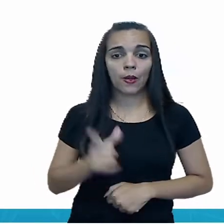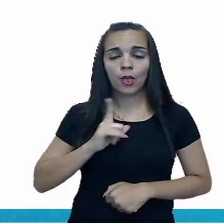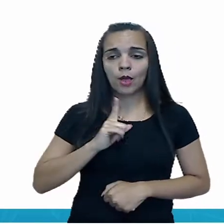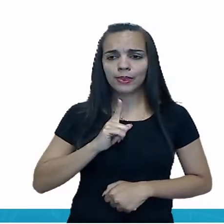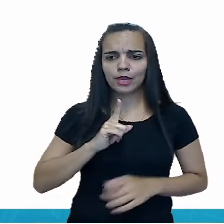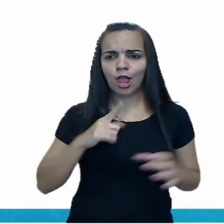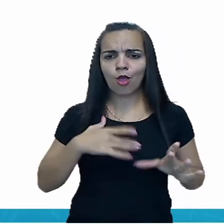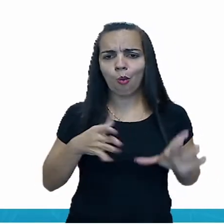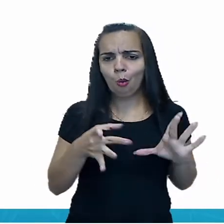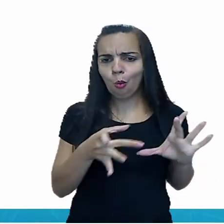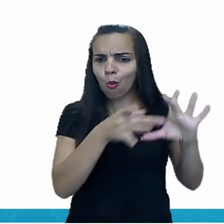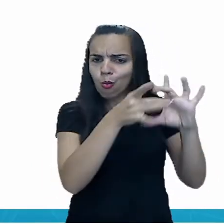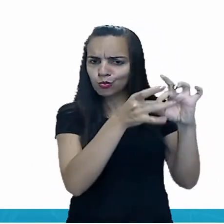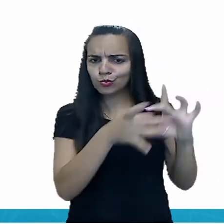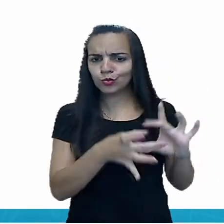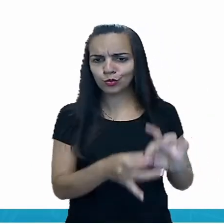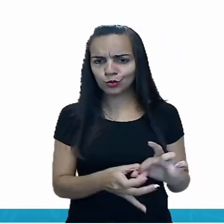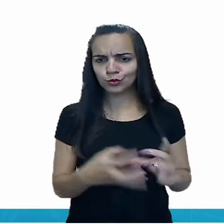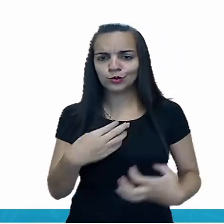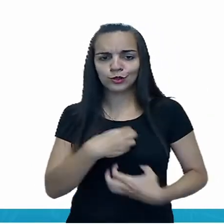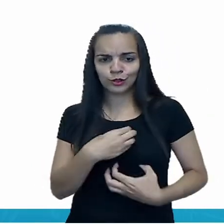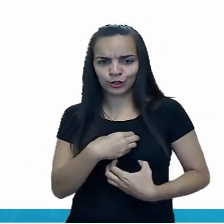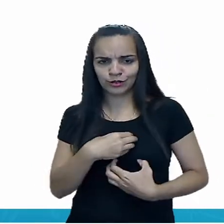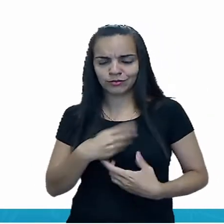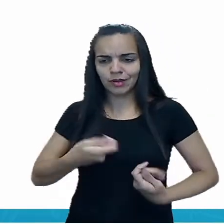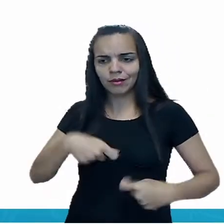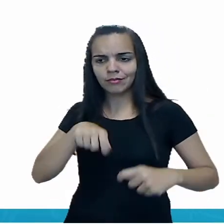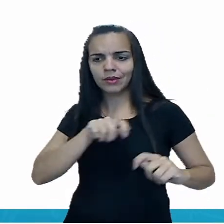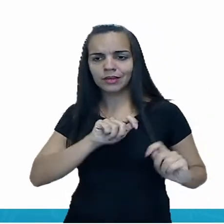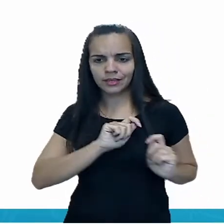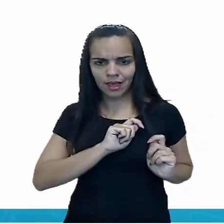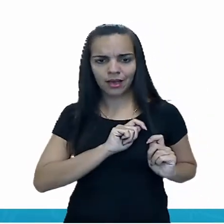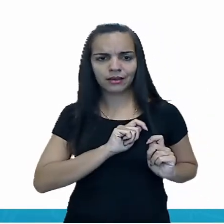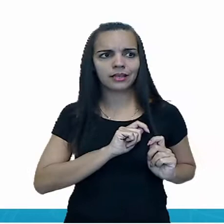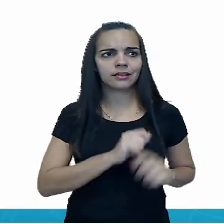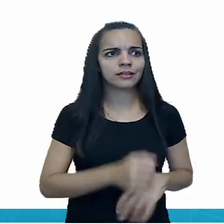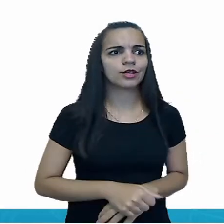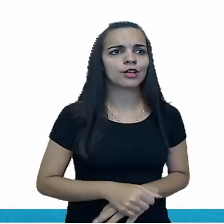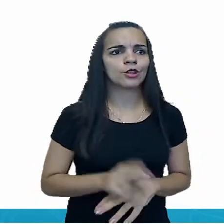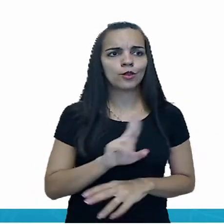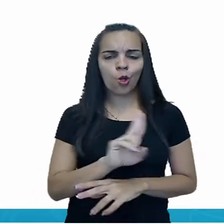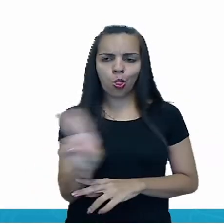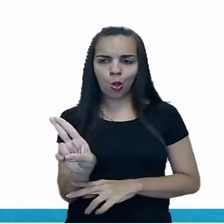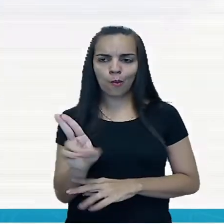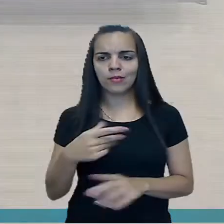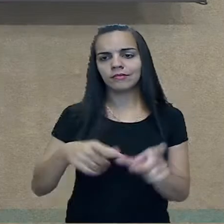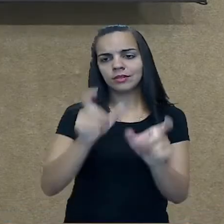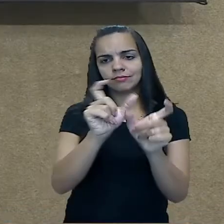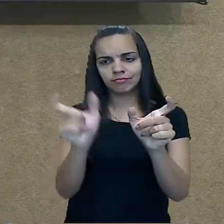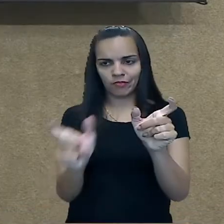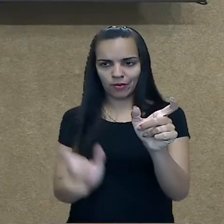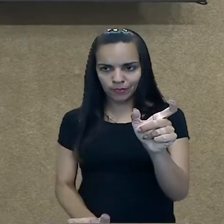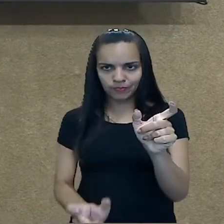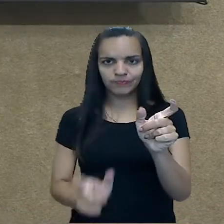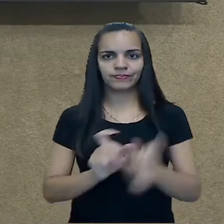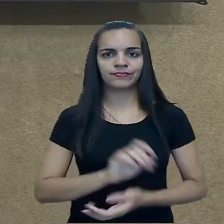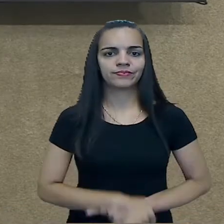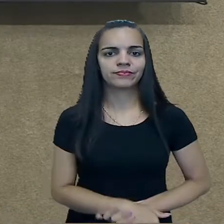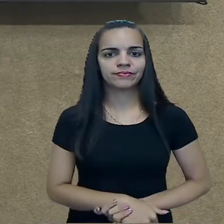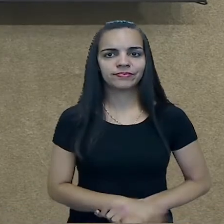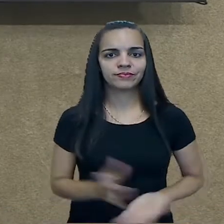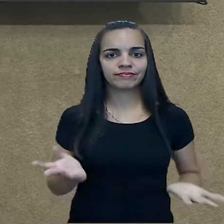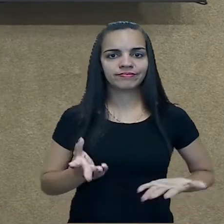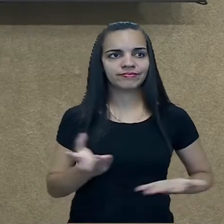lá encontramos, então, um conjunto de significados, não é? Que recebe o nome de verbete.